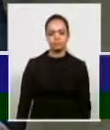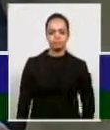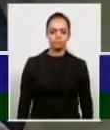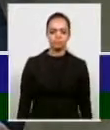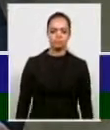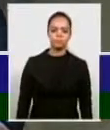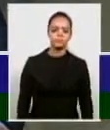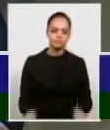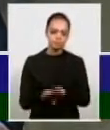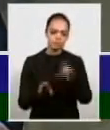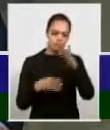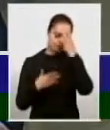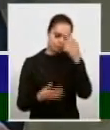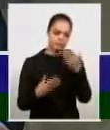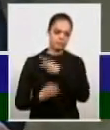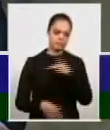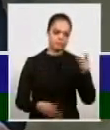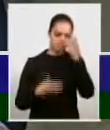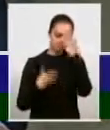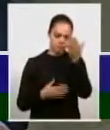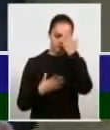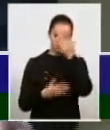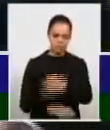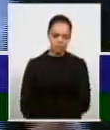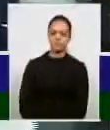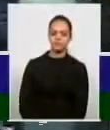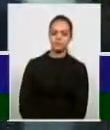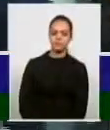E o mais agradeço, viu, presidente? Muito obrigado.